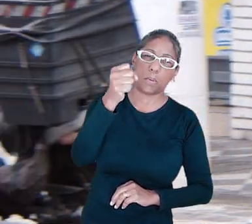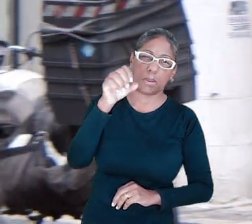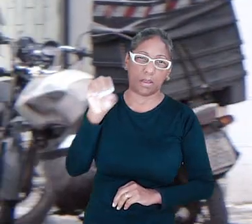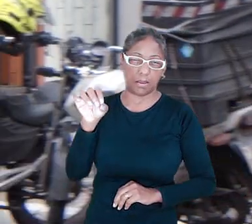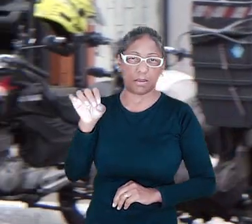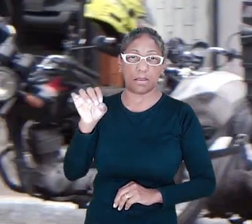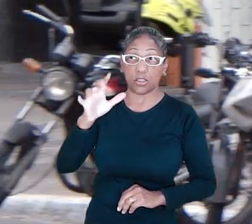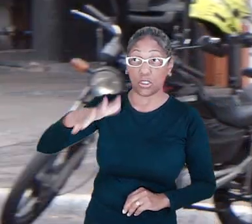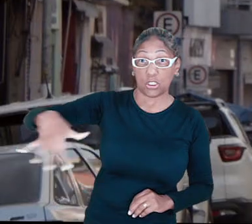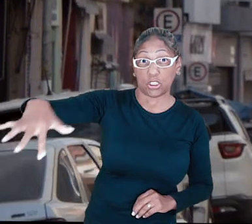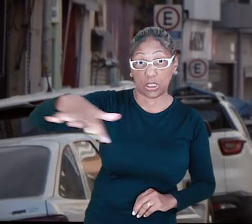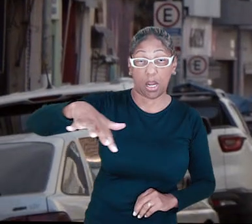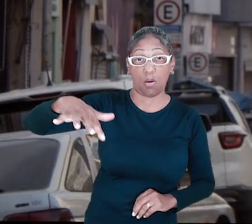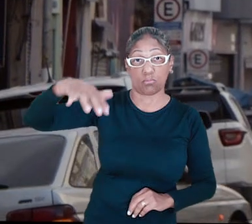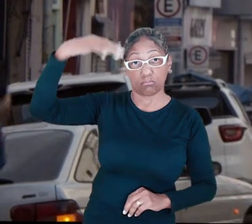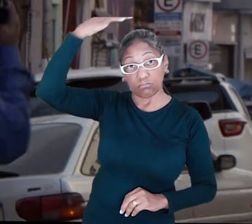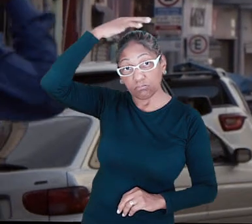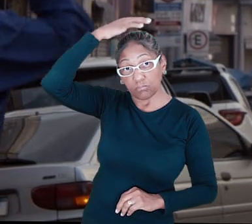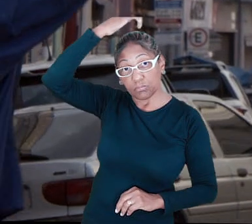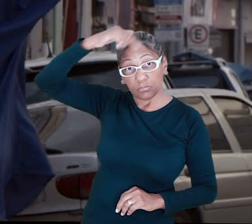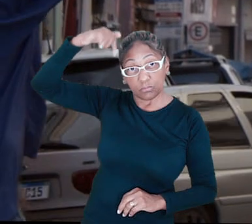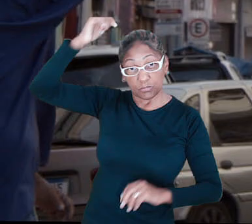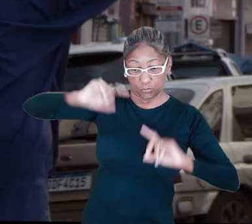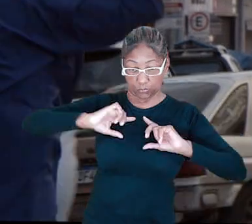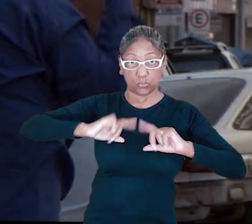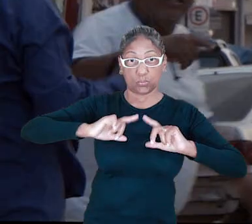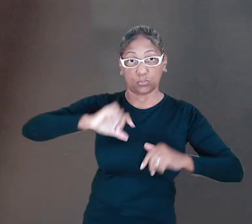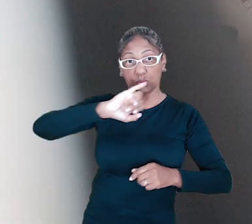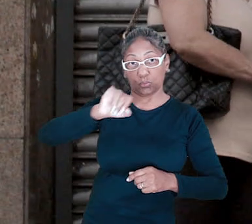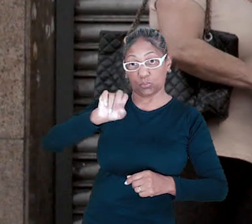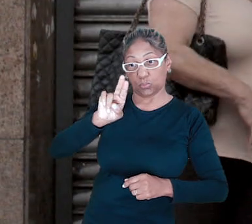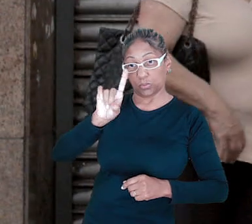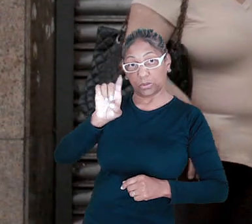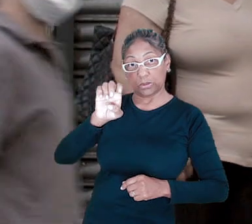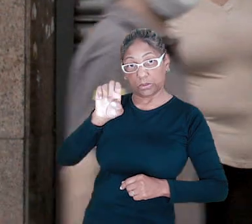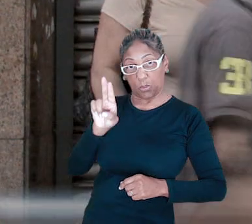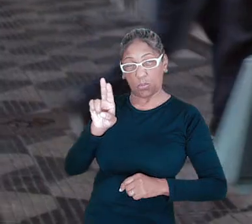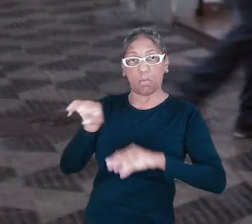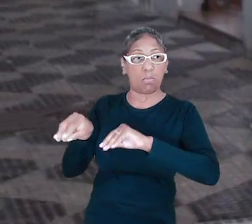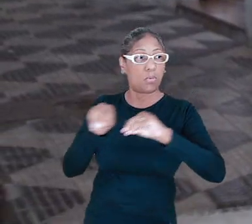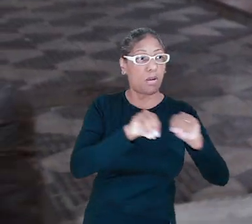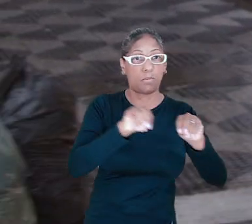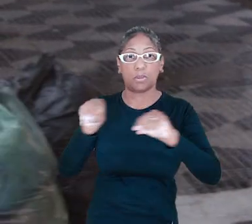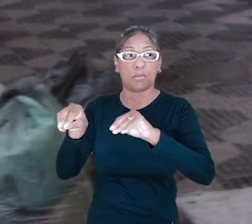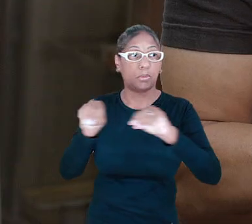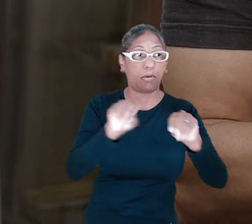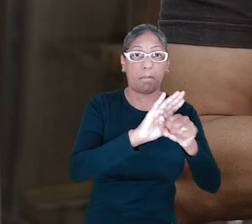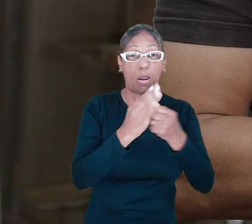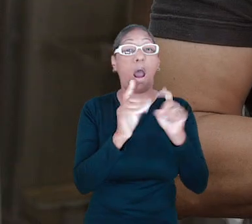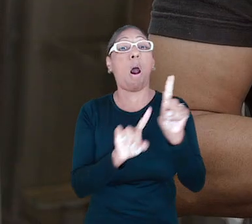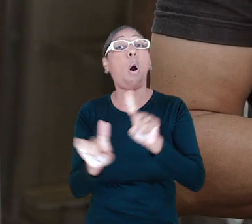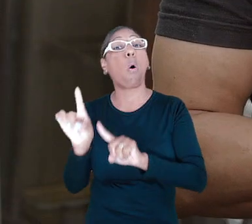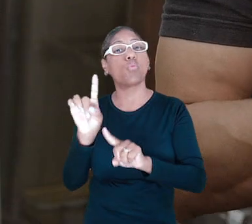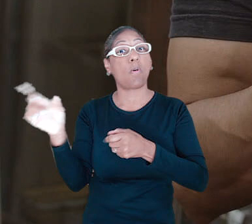predominância aqui era de judeus. Muitos judeus foram saindo do Bom Retiro, indo para outros bairros. Alguns